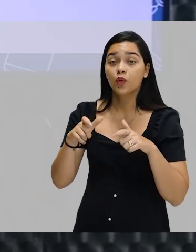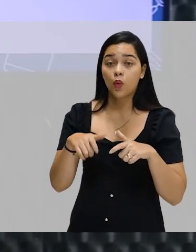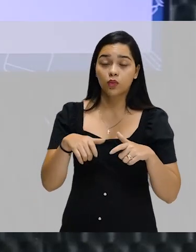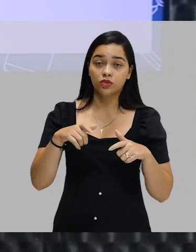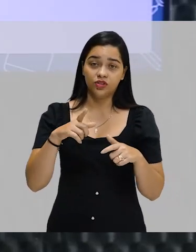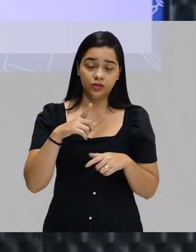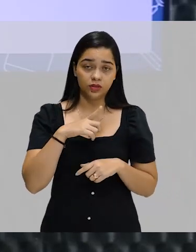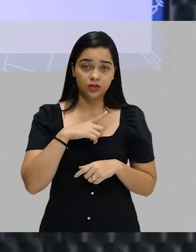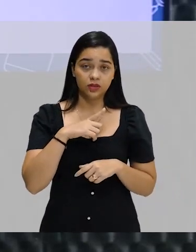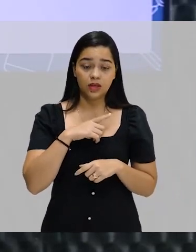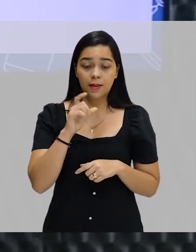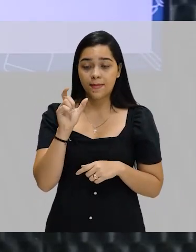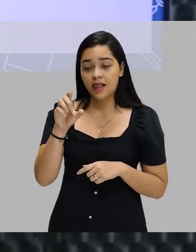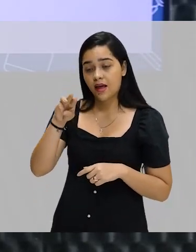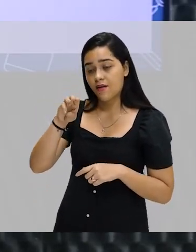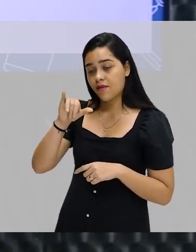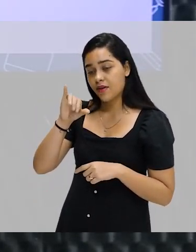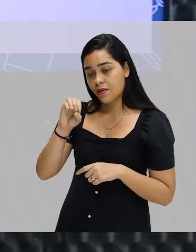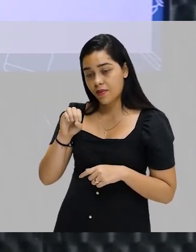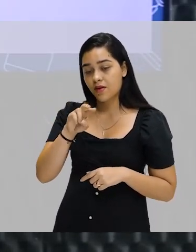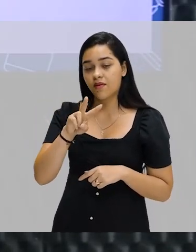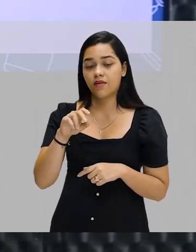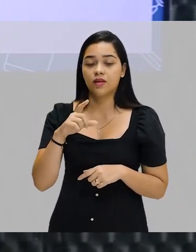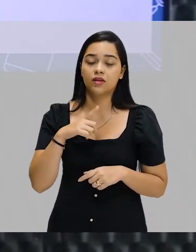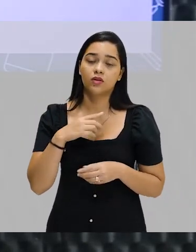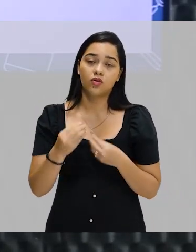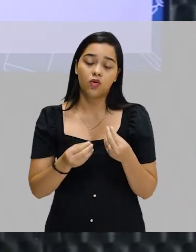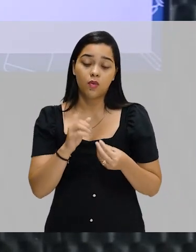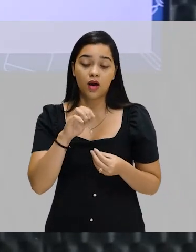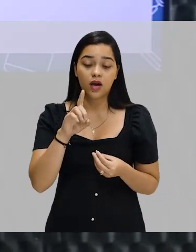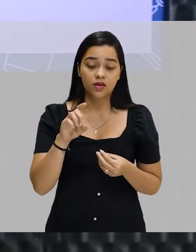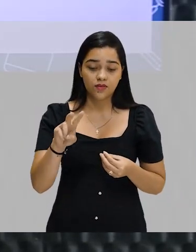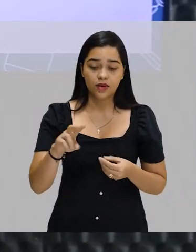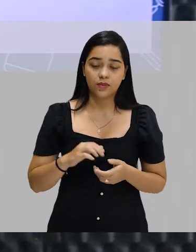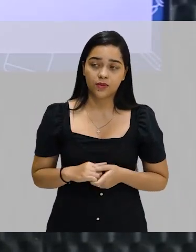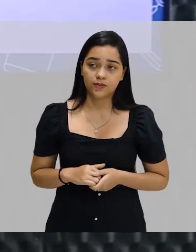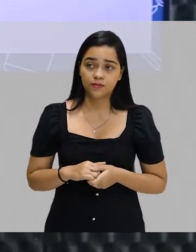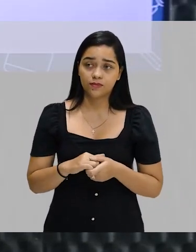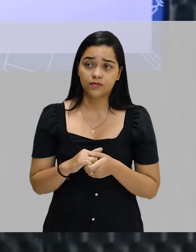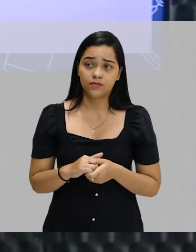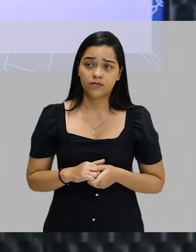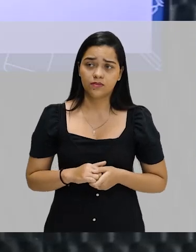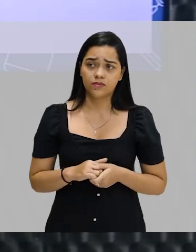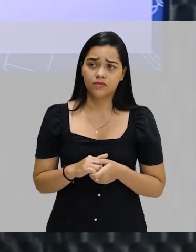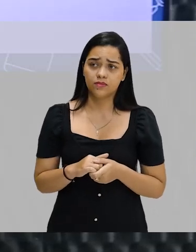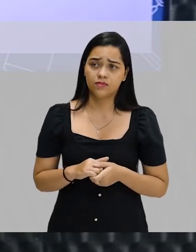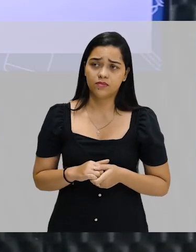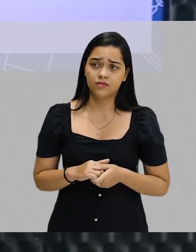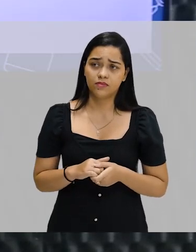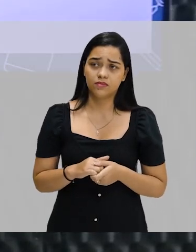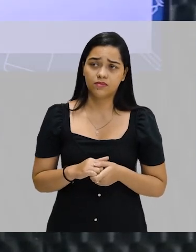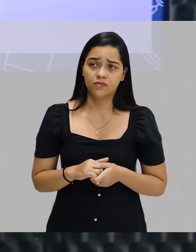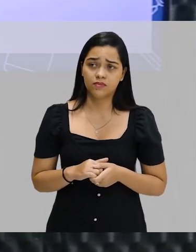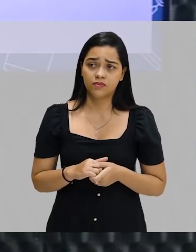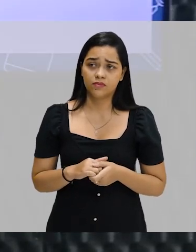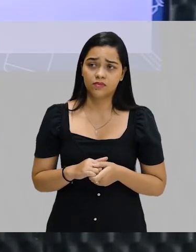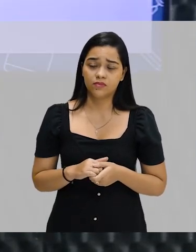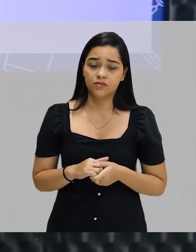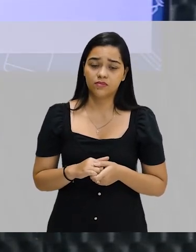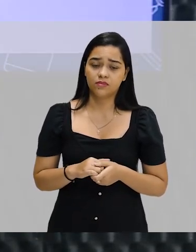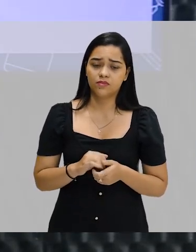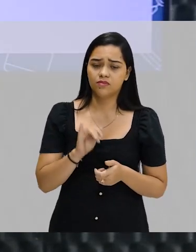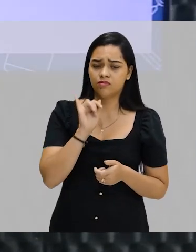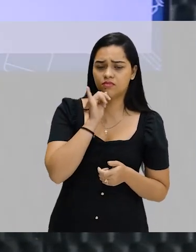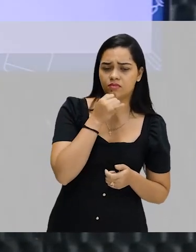aqui a palavra meio vai funcionar como advérbio? Eu achei ele eu vou falar, né? Meio triste,